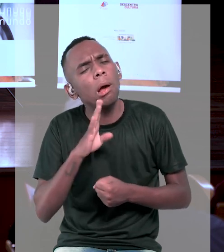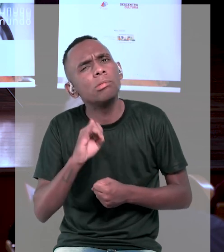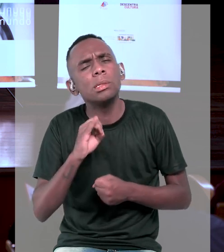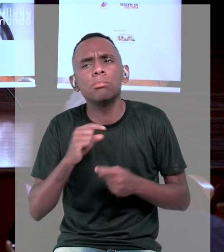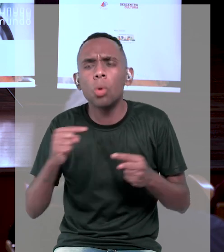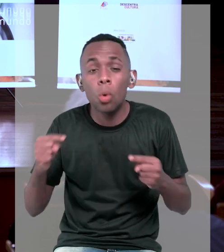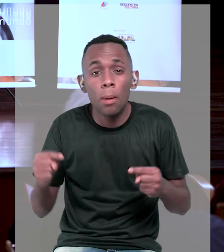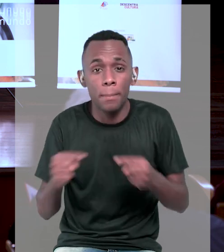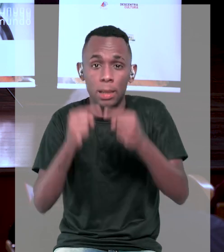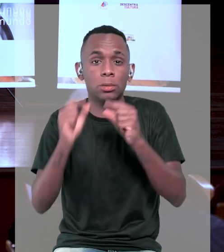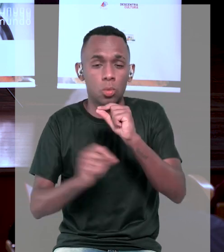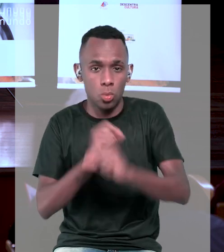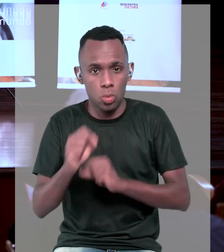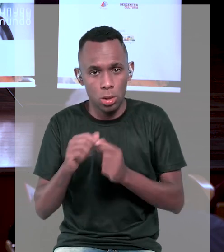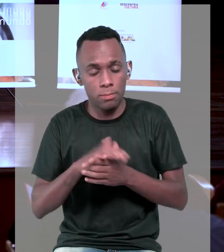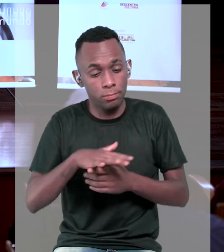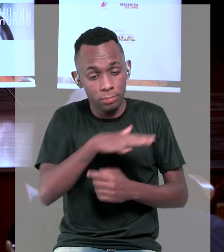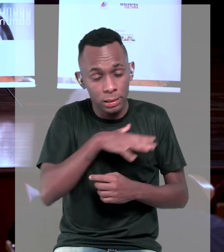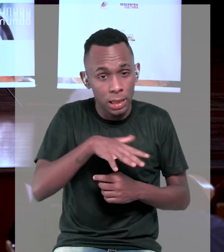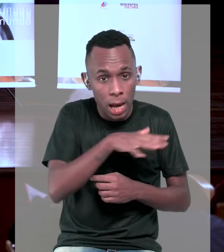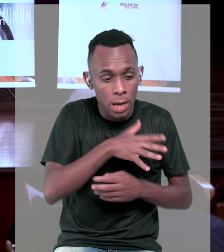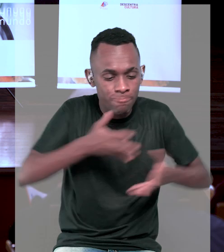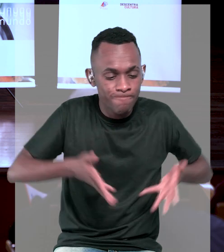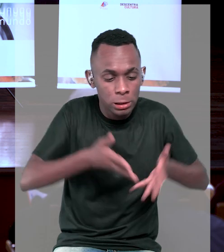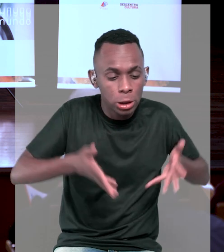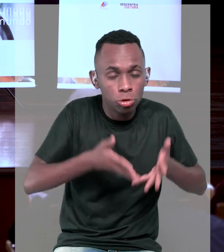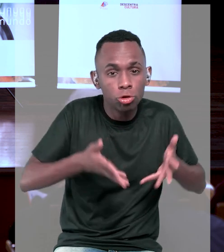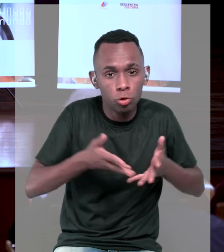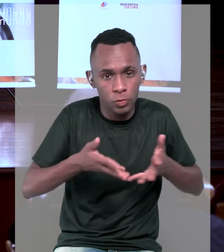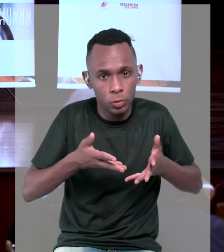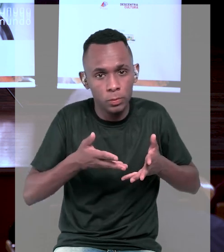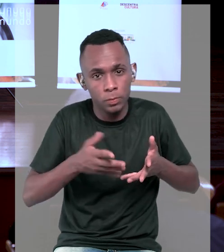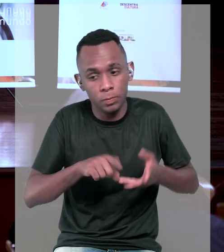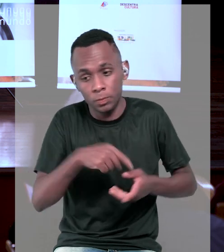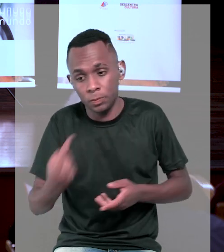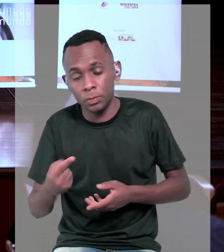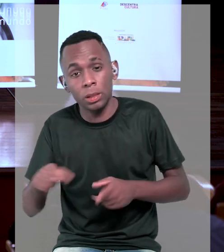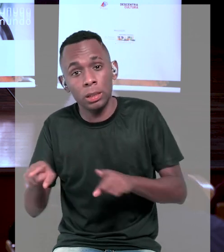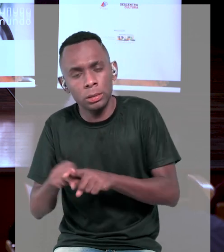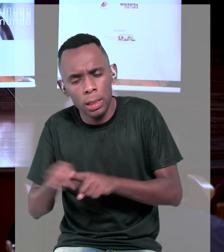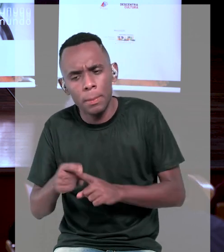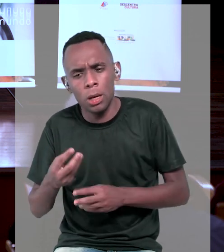entre esse impulso e uma boa